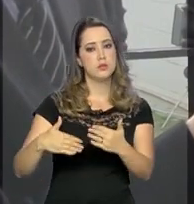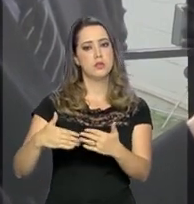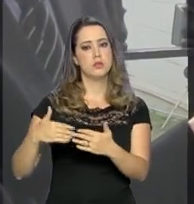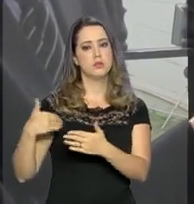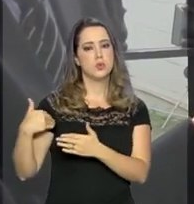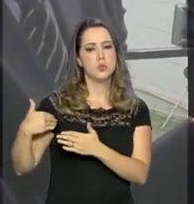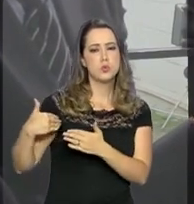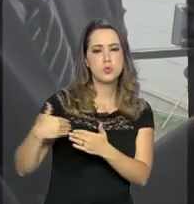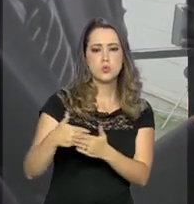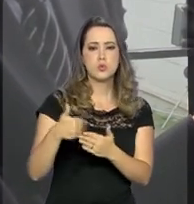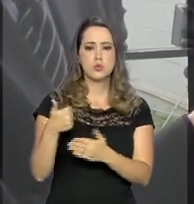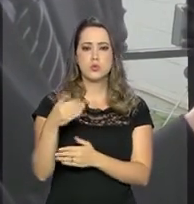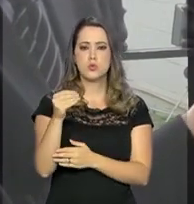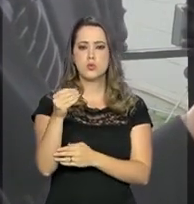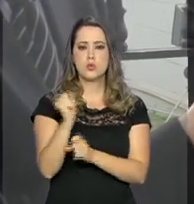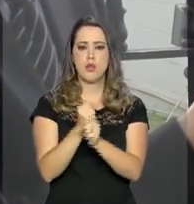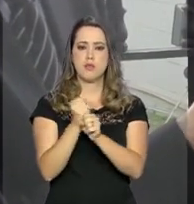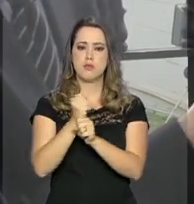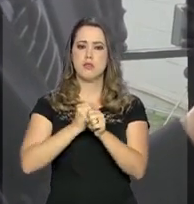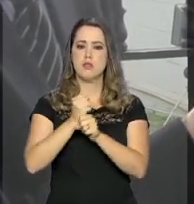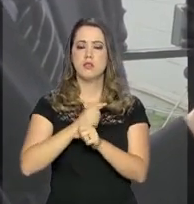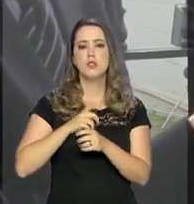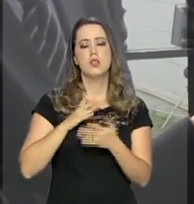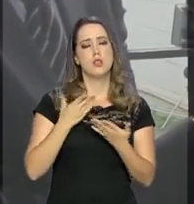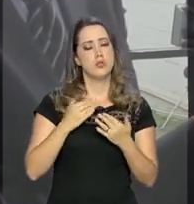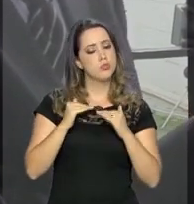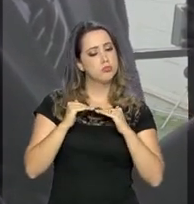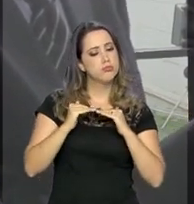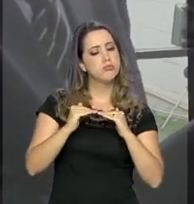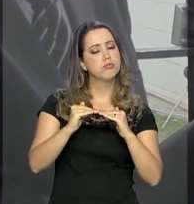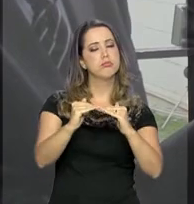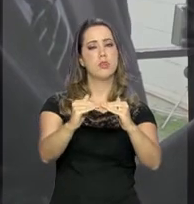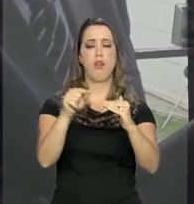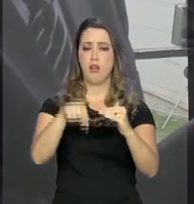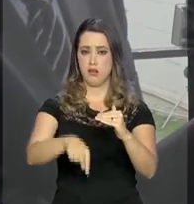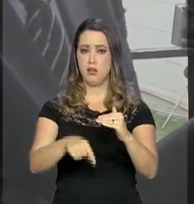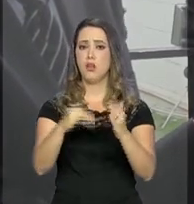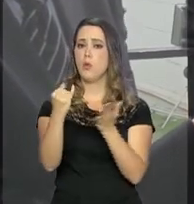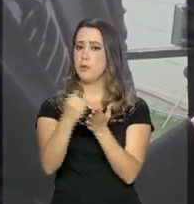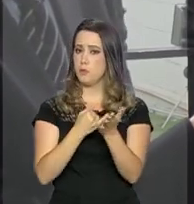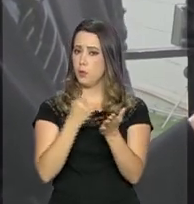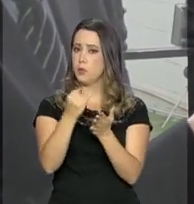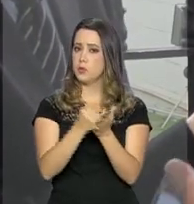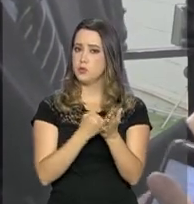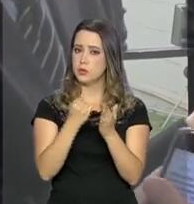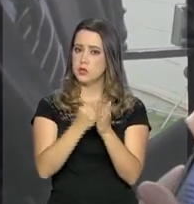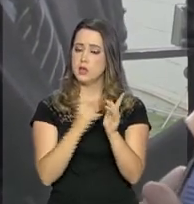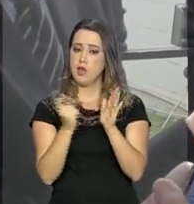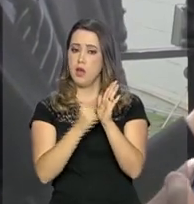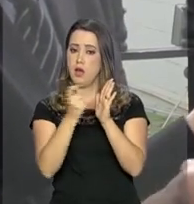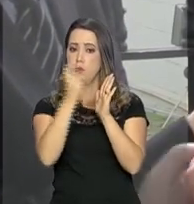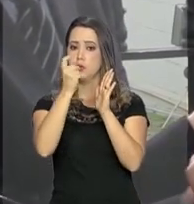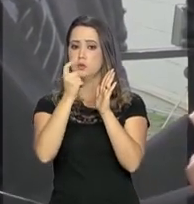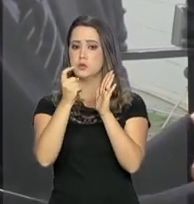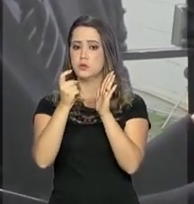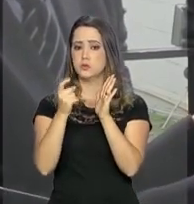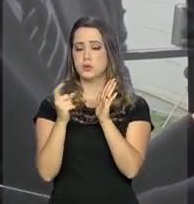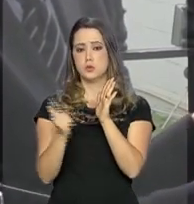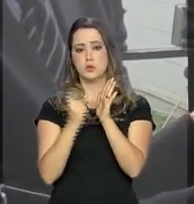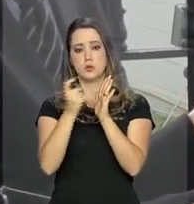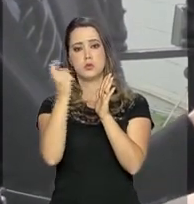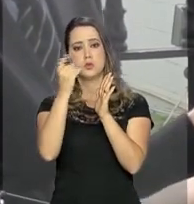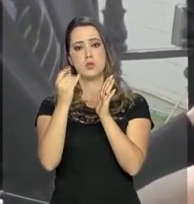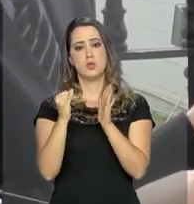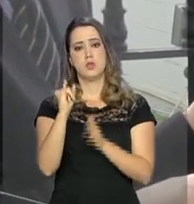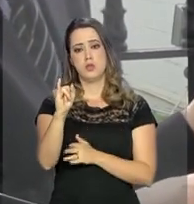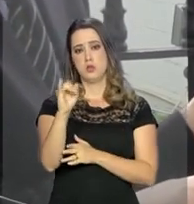Nas últimas décadas, você tinha uma relativa estabilidade da política aqui, com taxas elevadas de alíquotas de imposto de